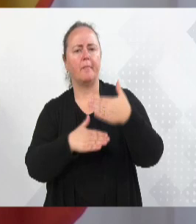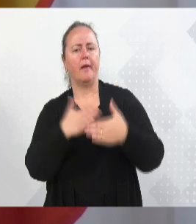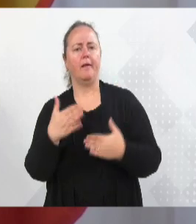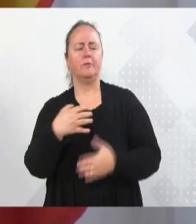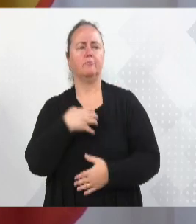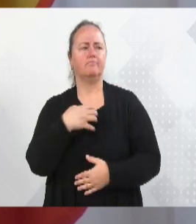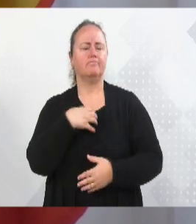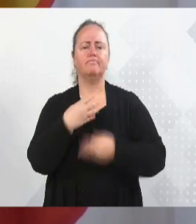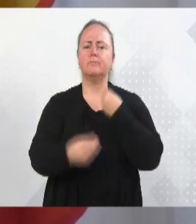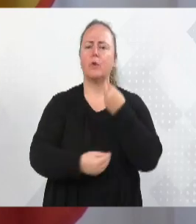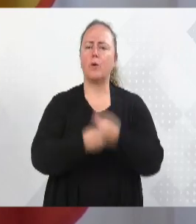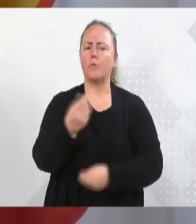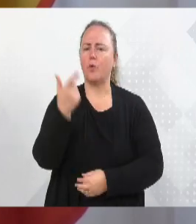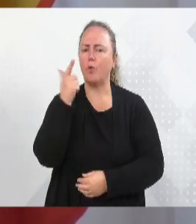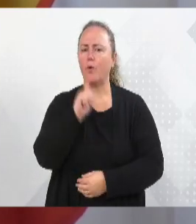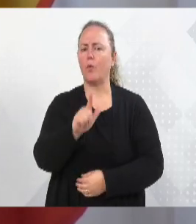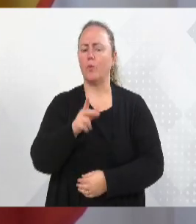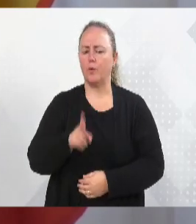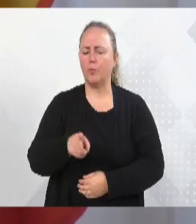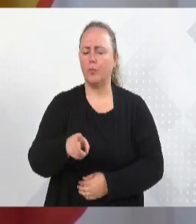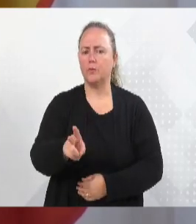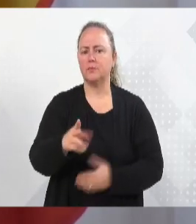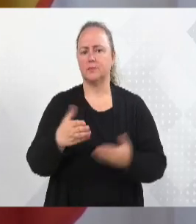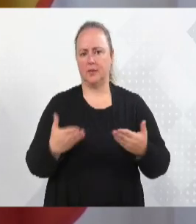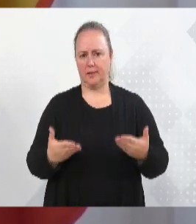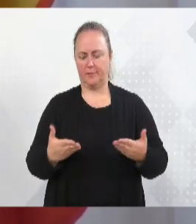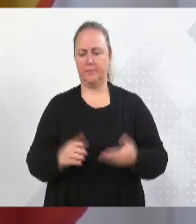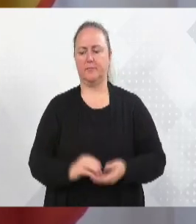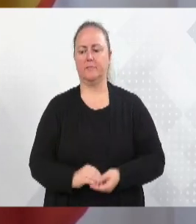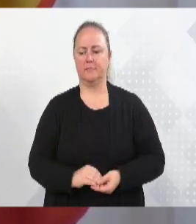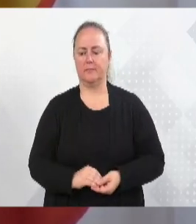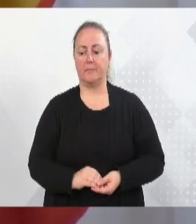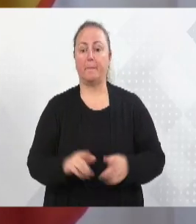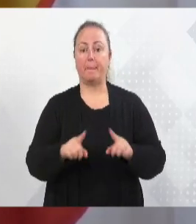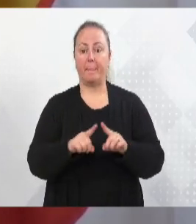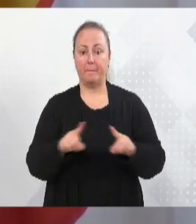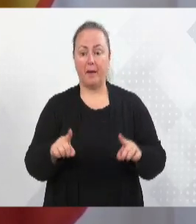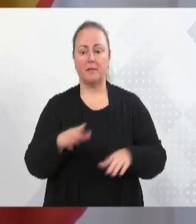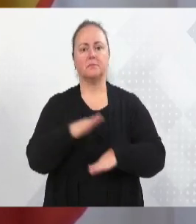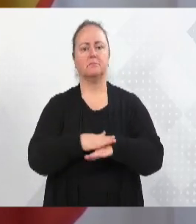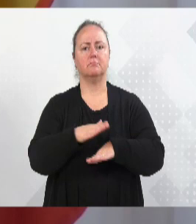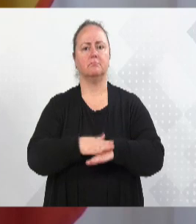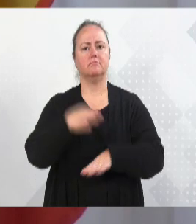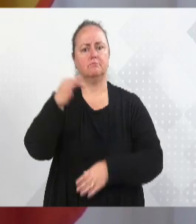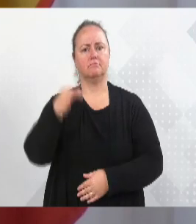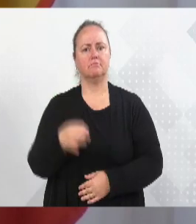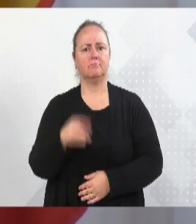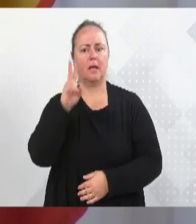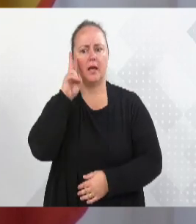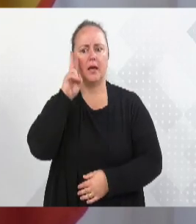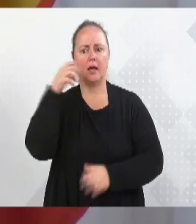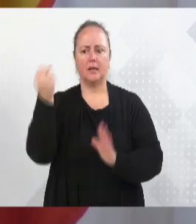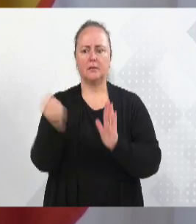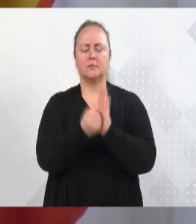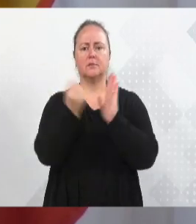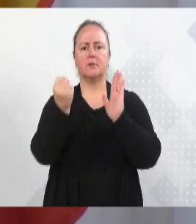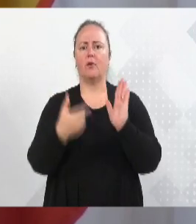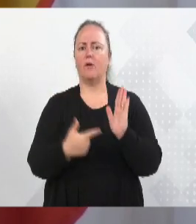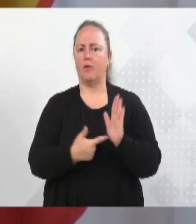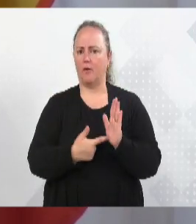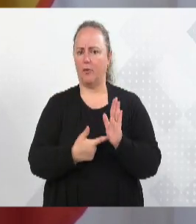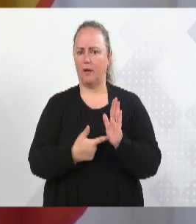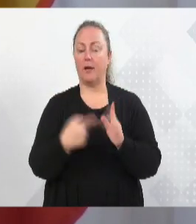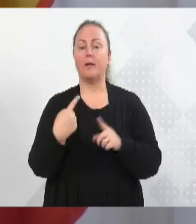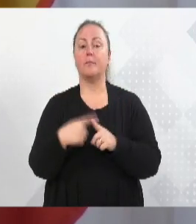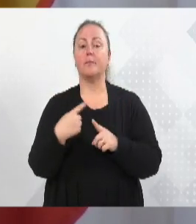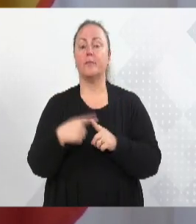condição de levar isso para a nossa sociedade. Mas foi um grande feito, um feito histórico, porque em nenhuma